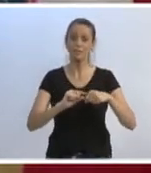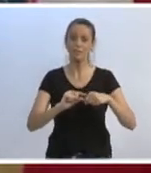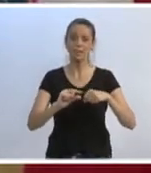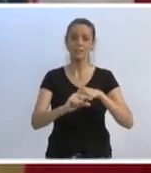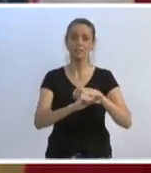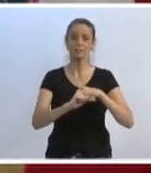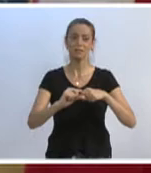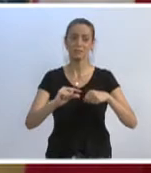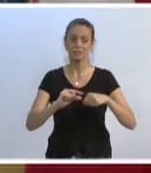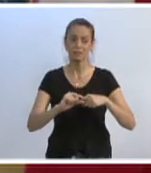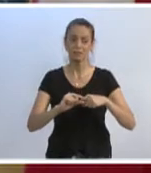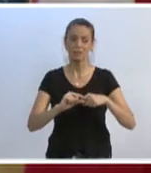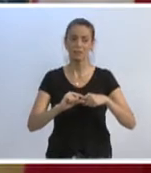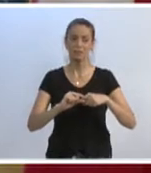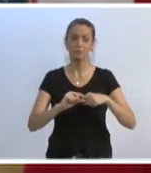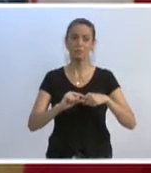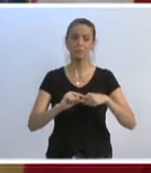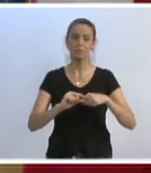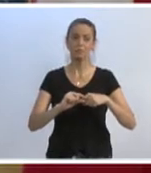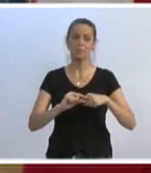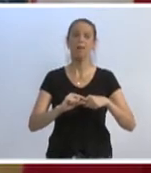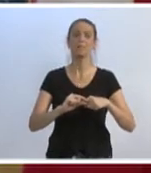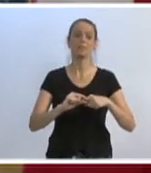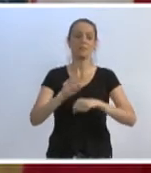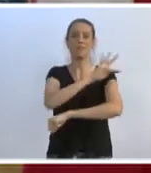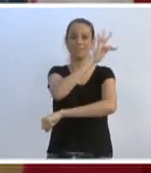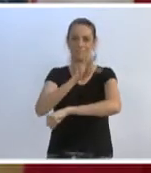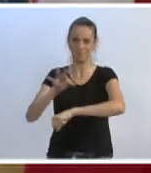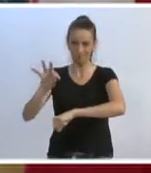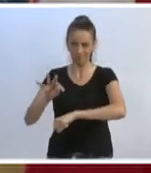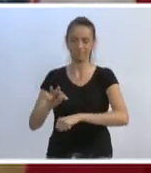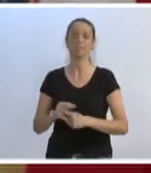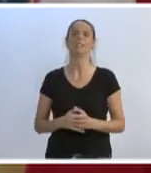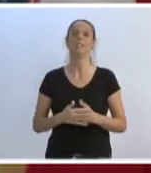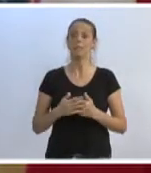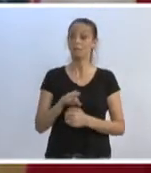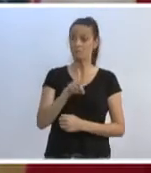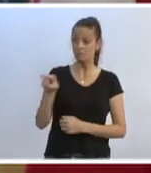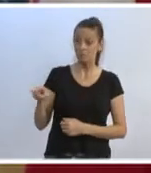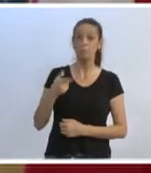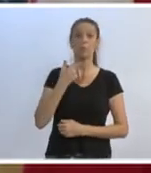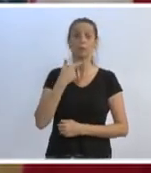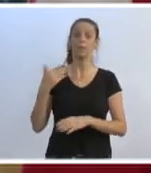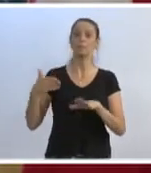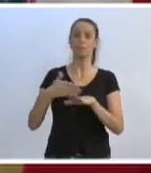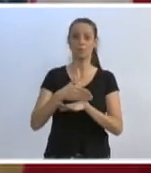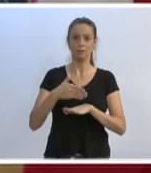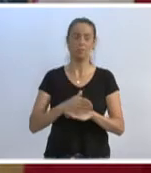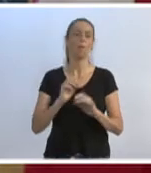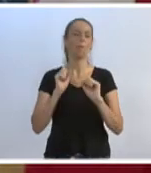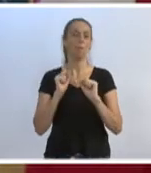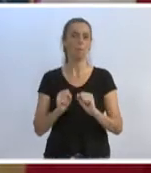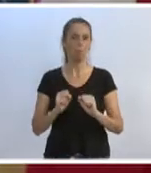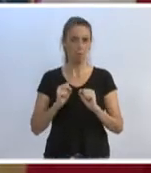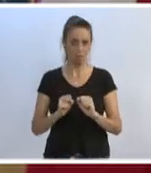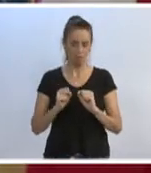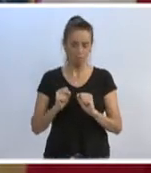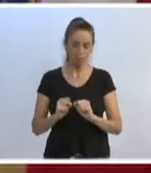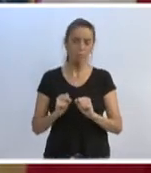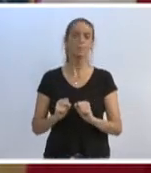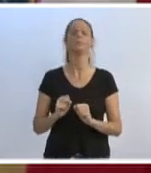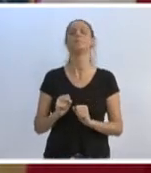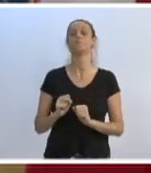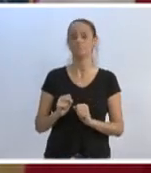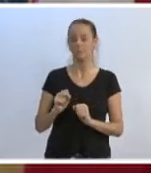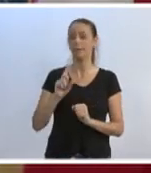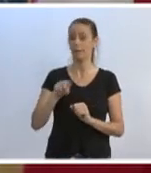será zerado 1930 e os vereadores que tiverem disponibilidade por favor compareçam que vai